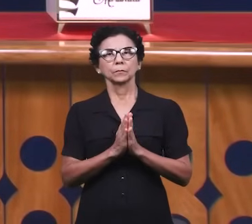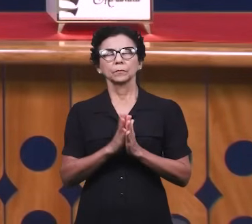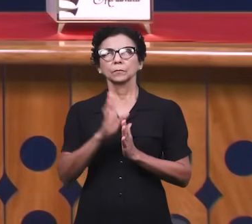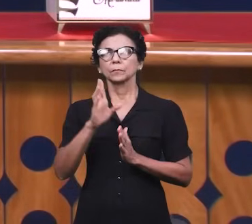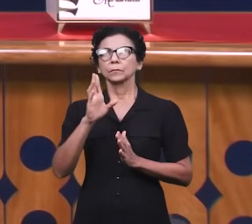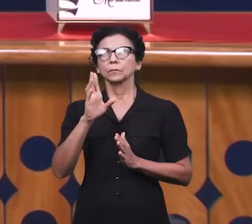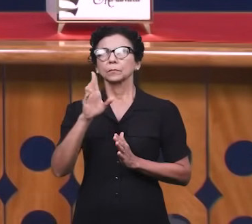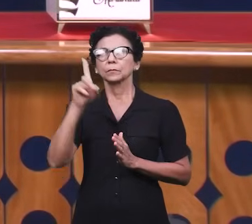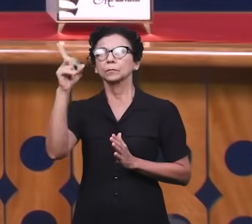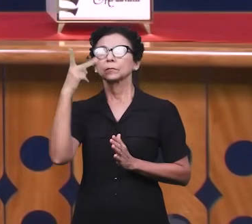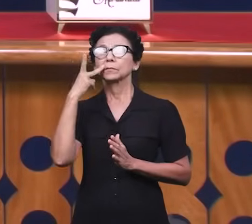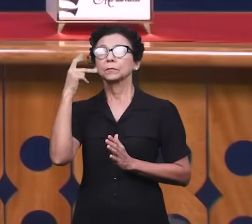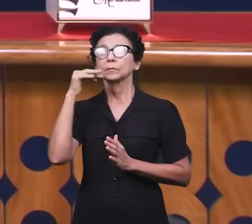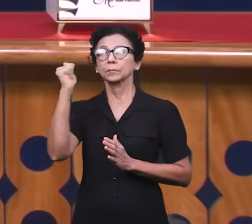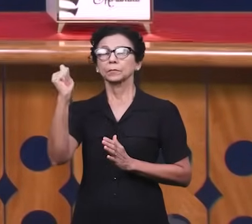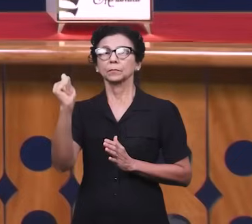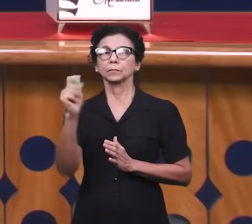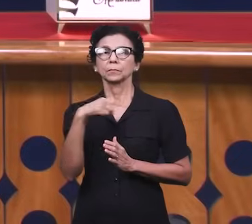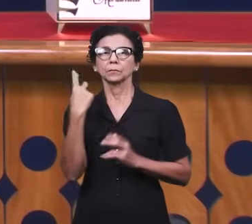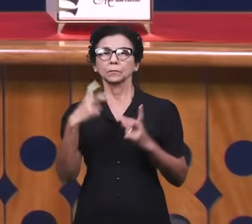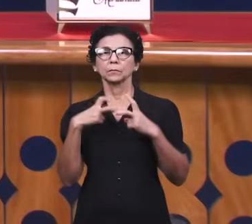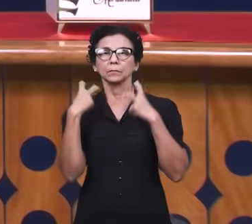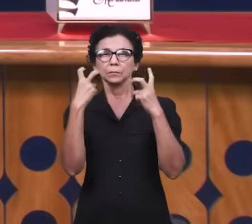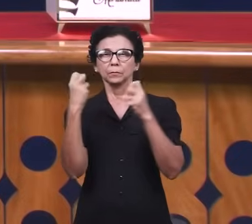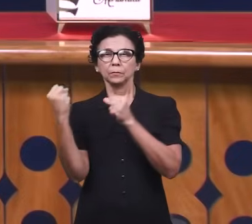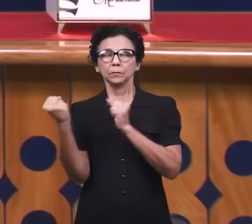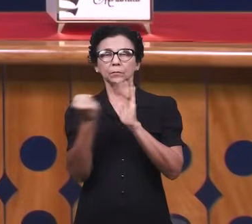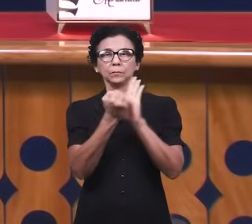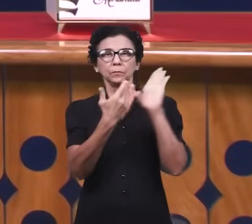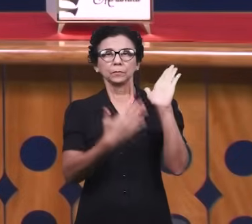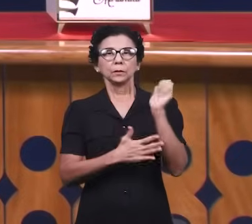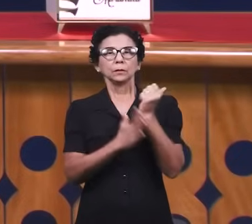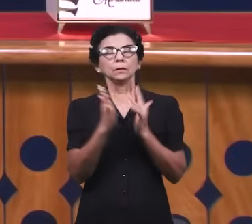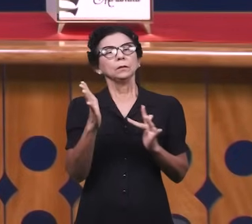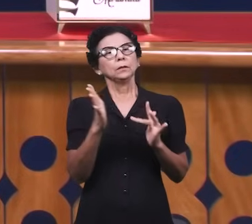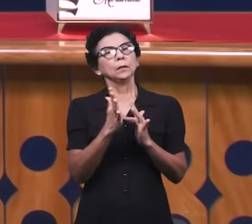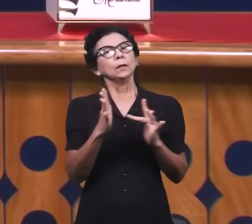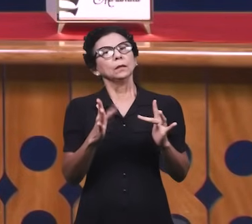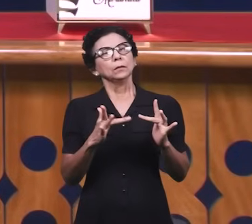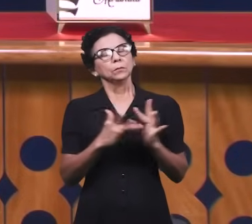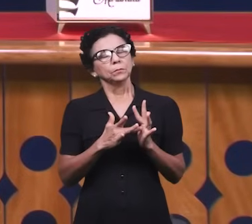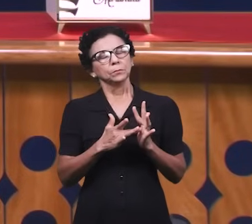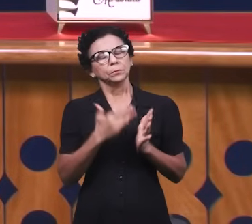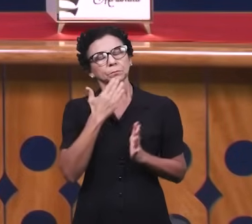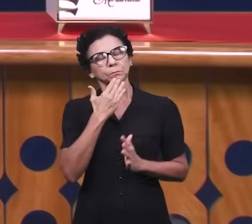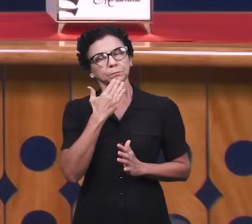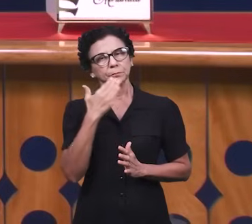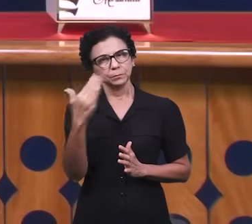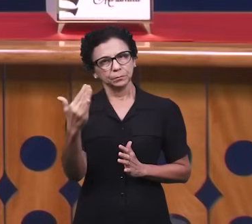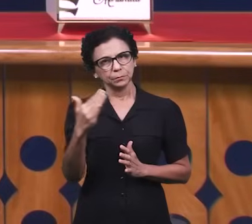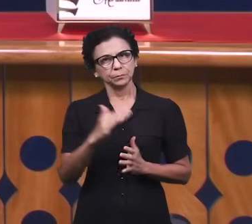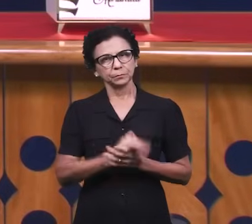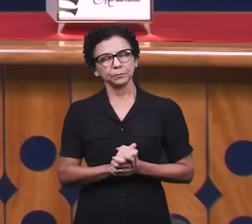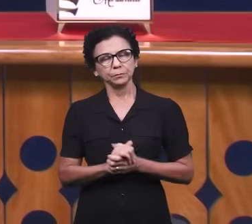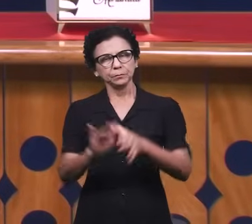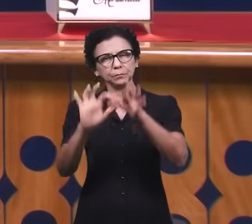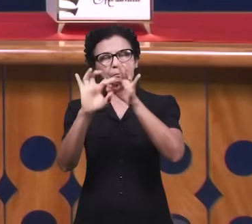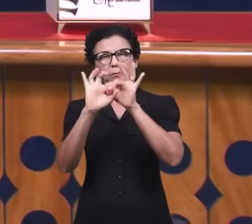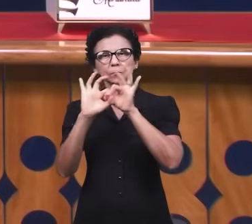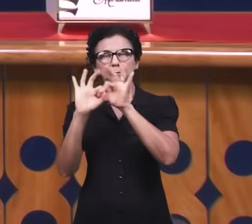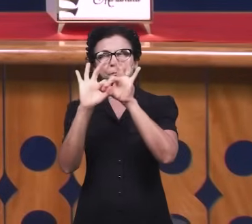Pai, nós clamamos pelo poder do sangue do Senhor Jesus, pedindo a